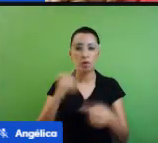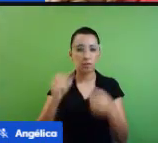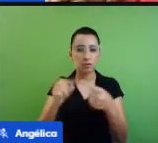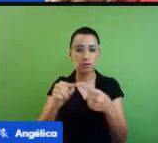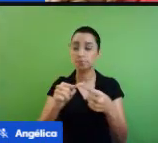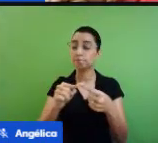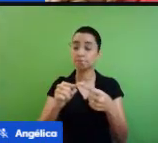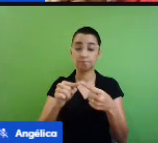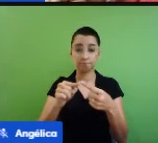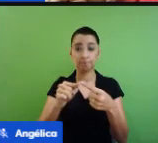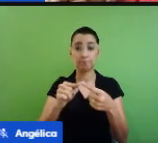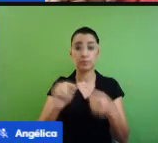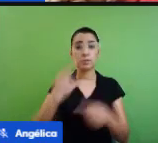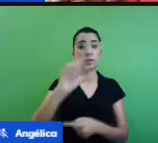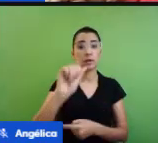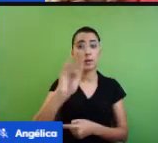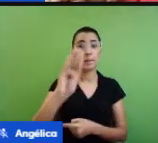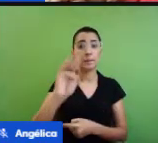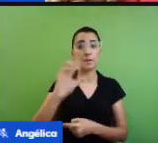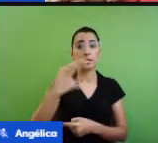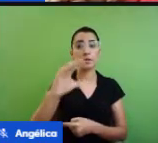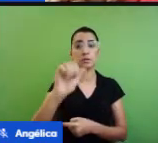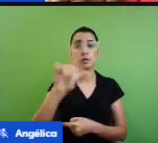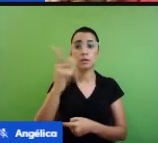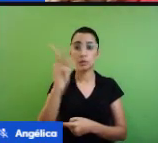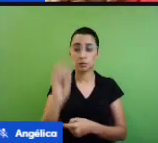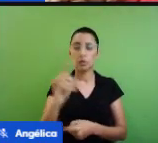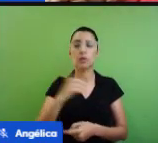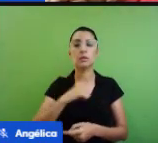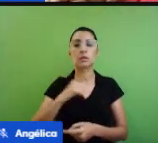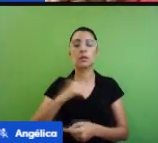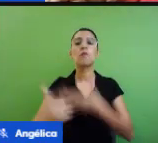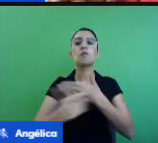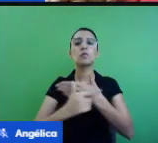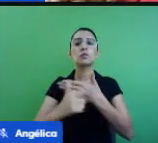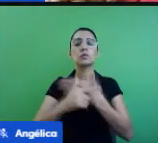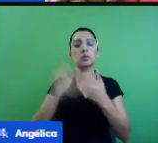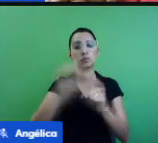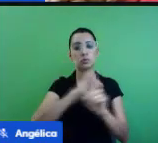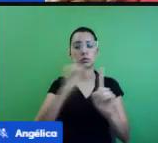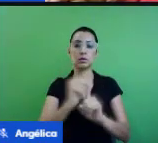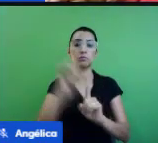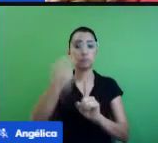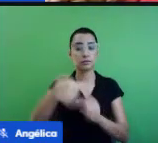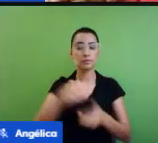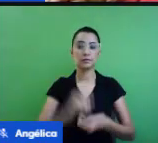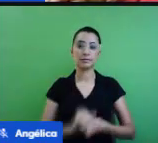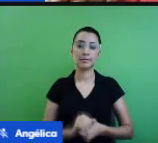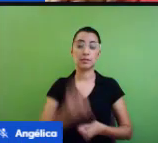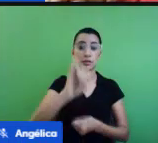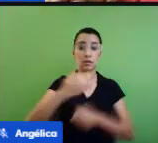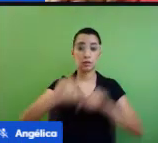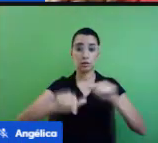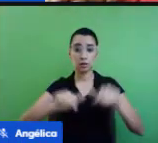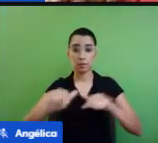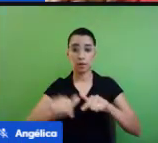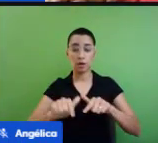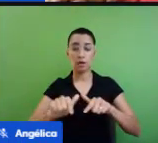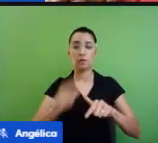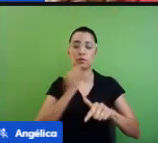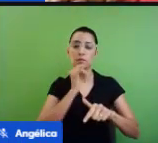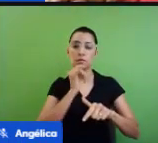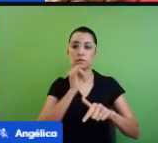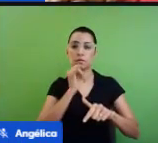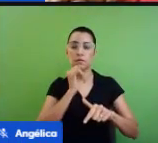função social também. Quando a gente trabalha o cabeçalho no início da aula, nós estamos trabalhando um pouco